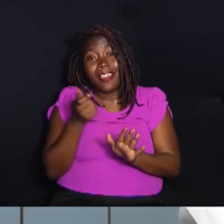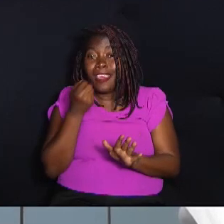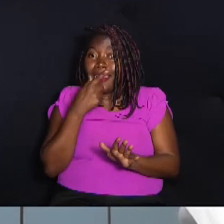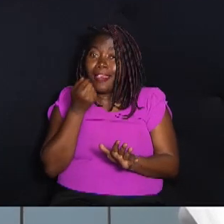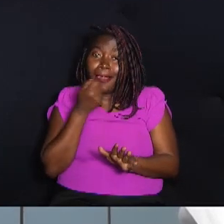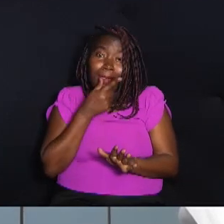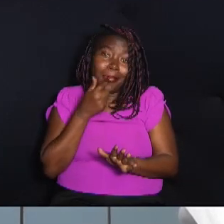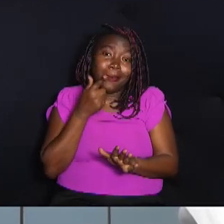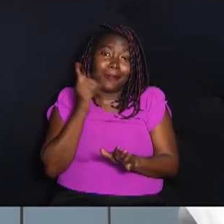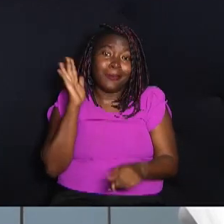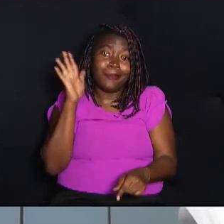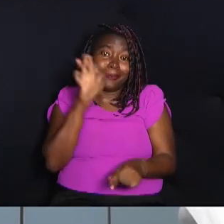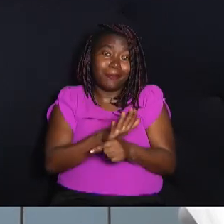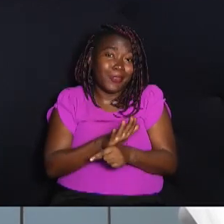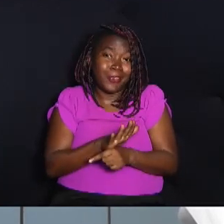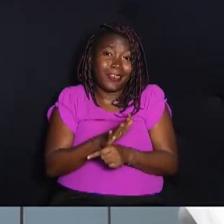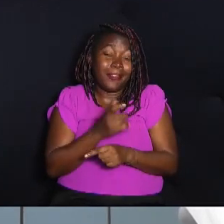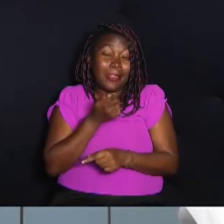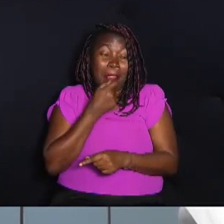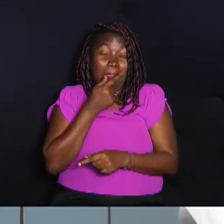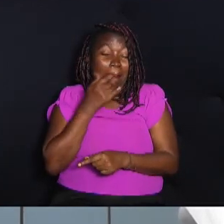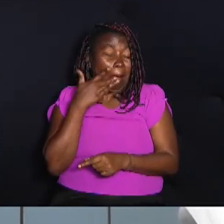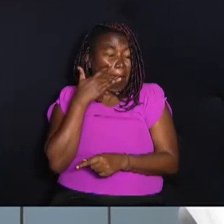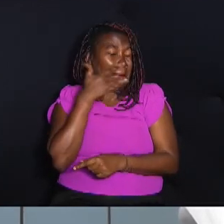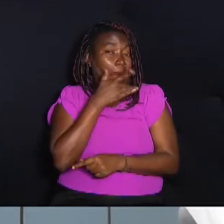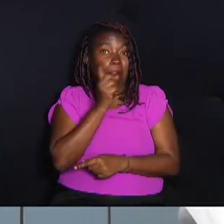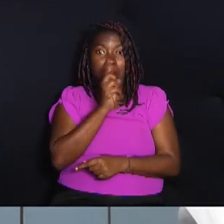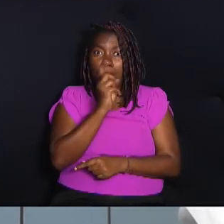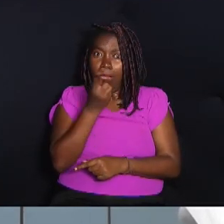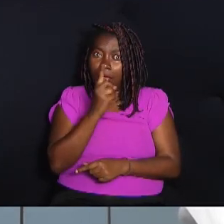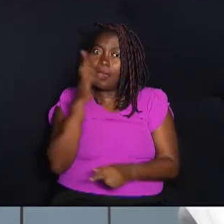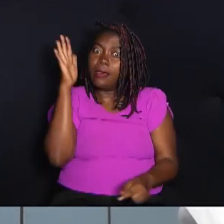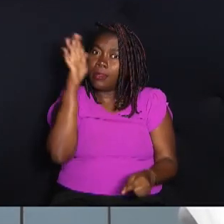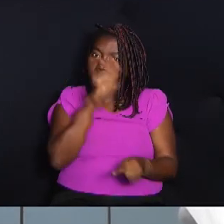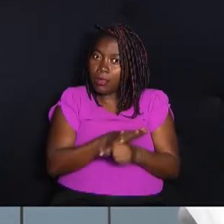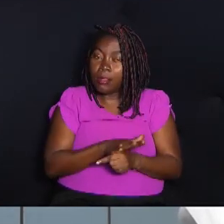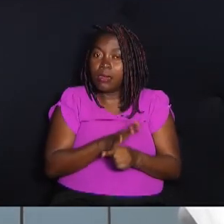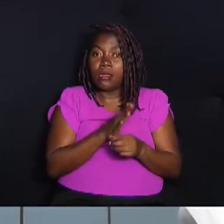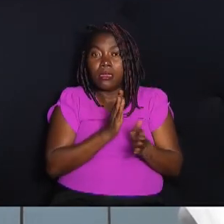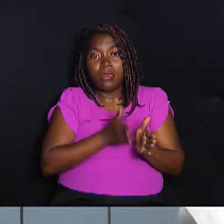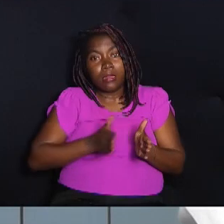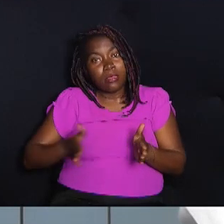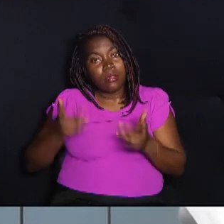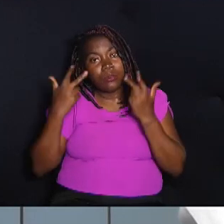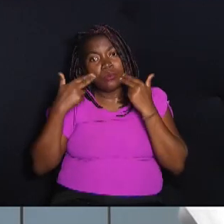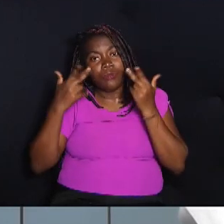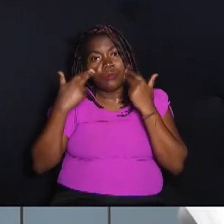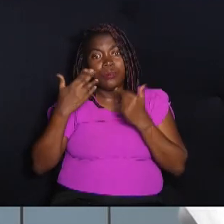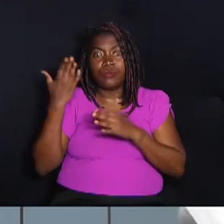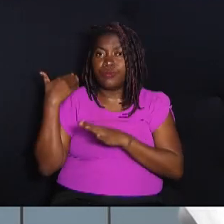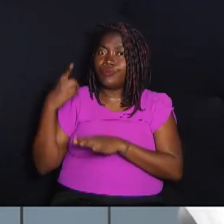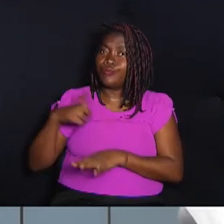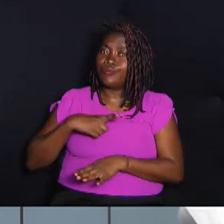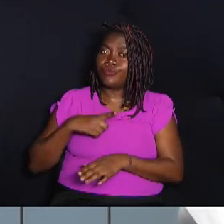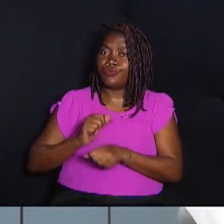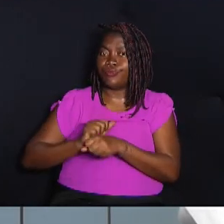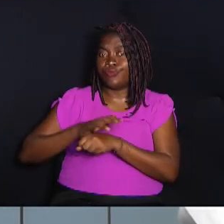Algum remédio que não seja amargo, mas que possa trazer aquele padrão de normalidade que a gente tinha antes da